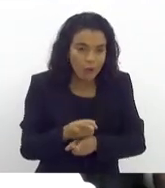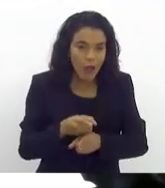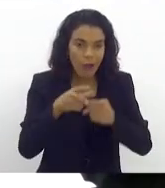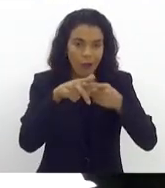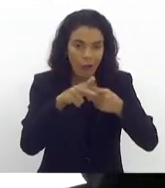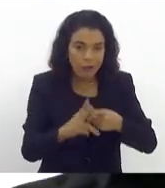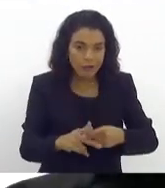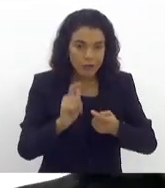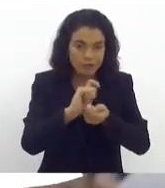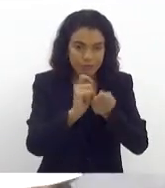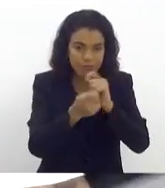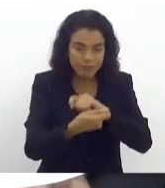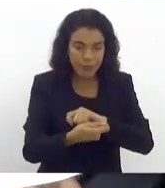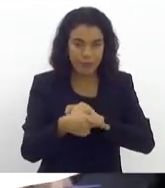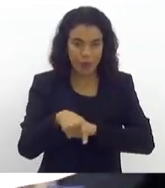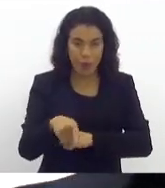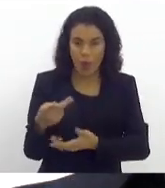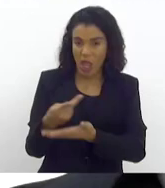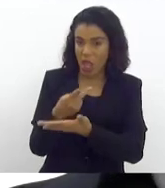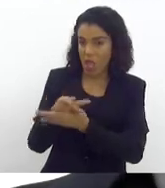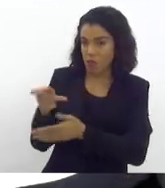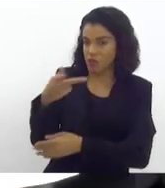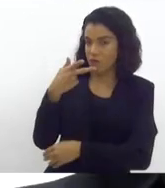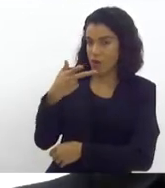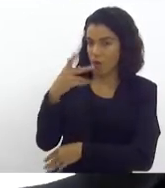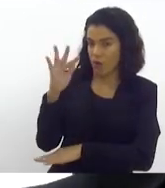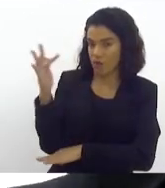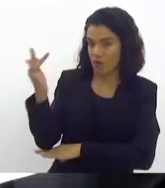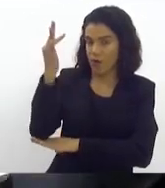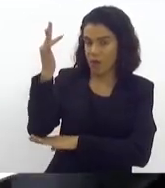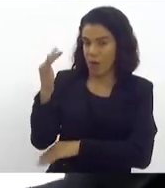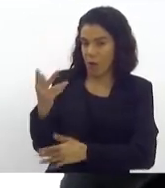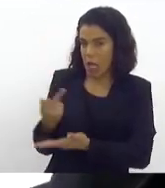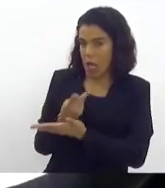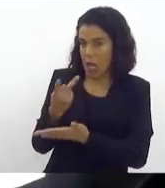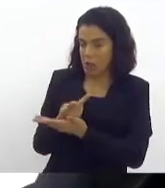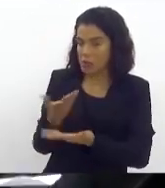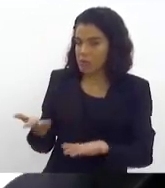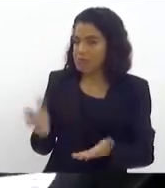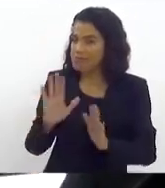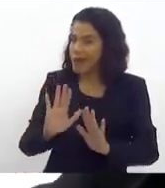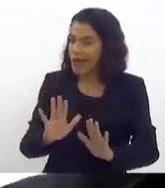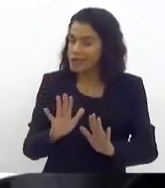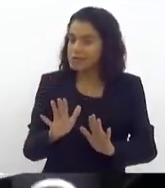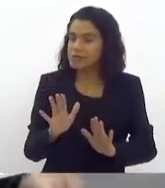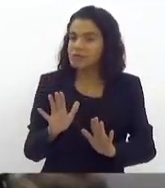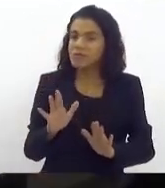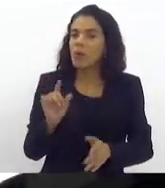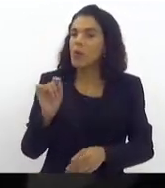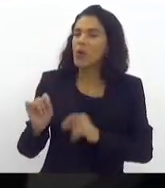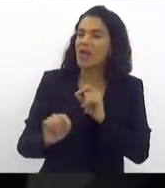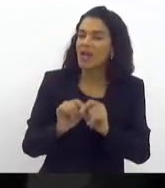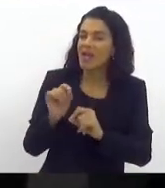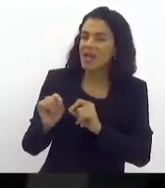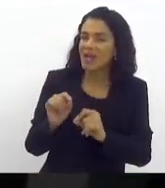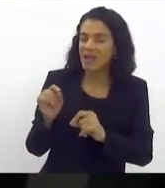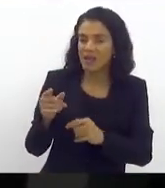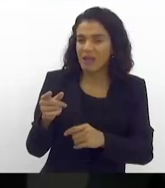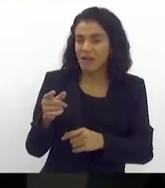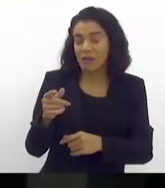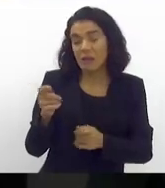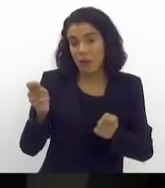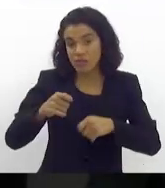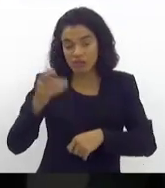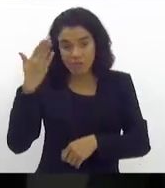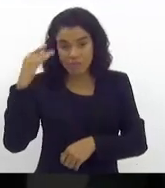esse eventual erro formal que Vossa Excelência chama a atenção. Mas ponderaria com Vossa Excelência se não é possível a gente ter um